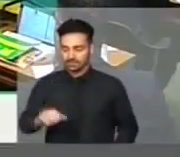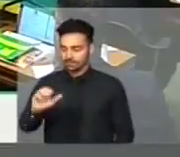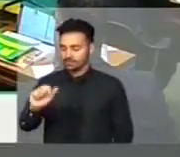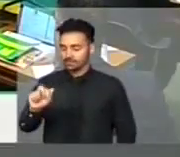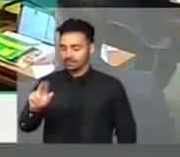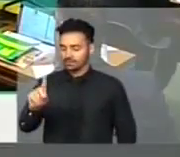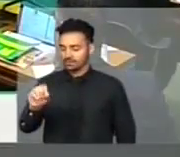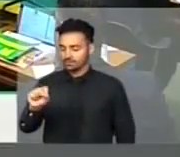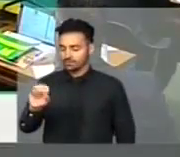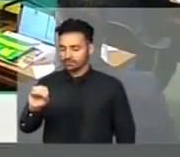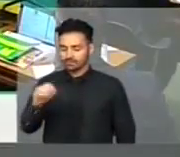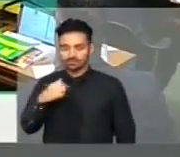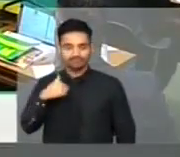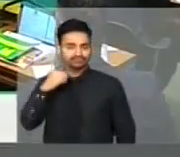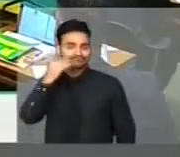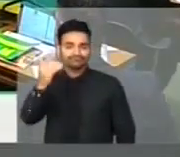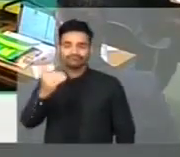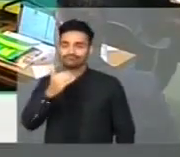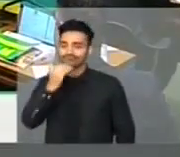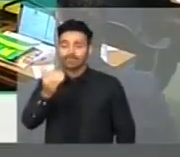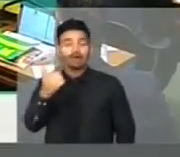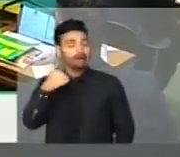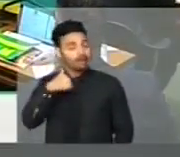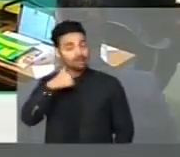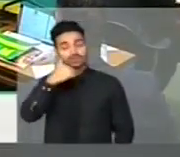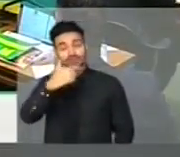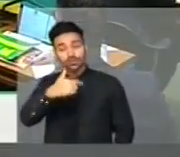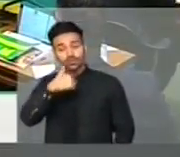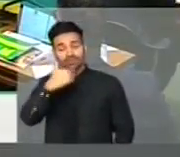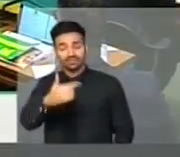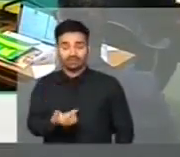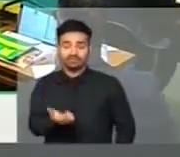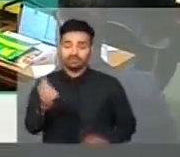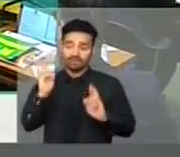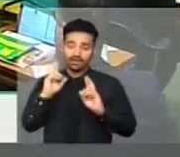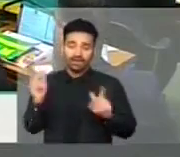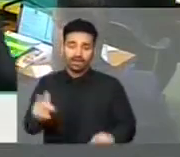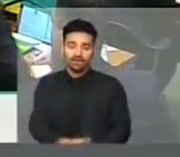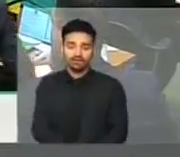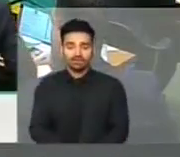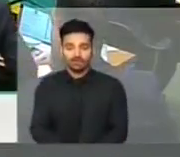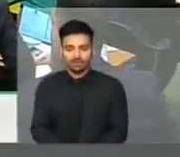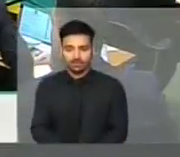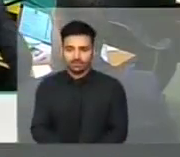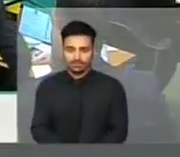palavra o ministro de Giovanni. eficiência, presidente. A minha questão de ordem. De questão de ordem.